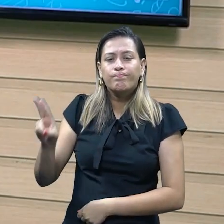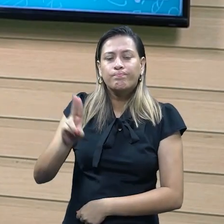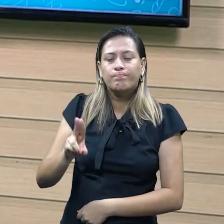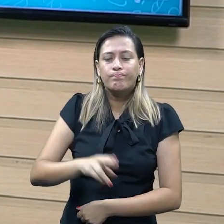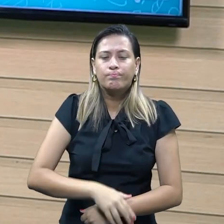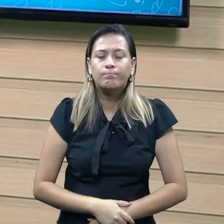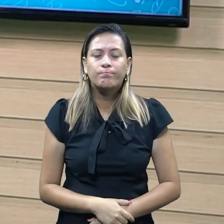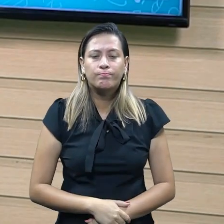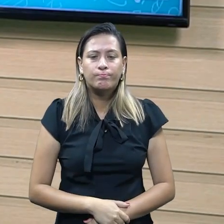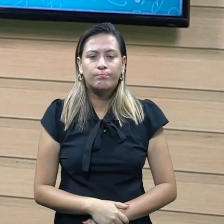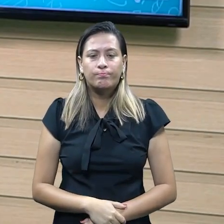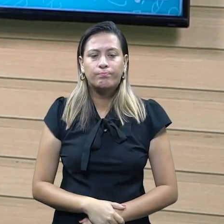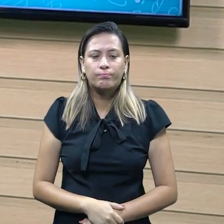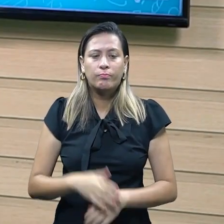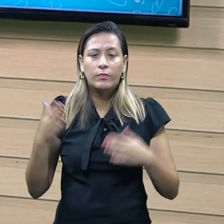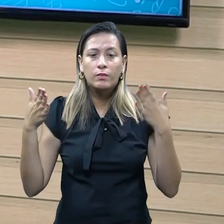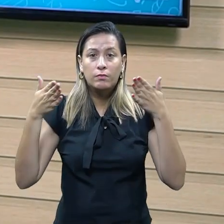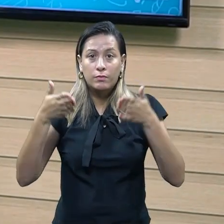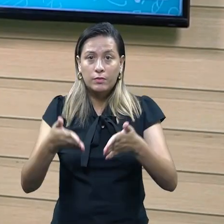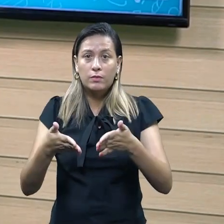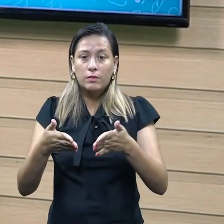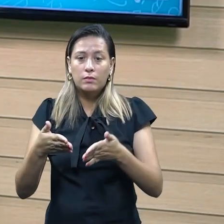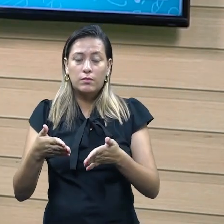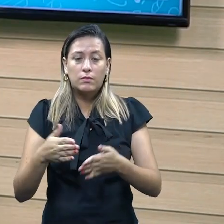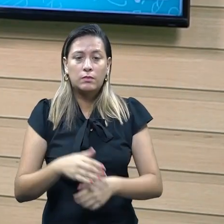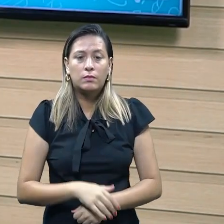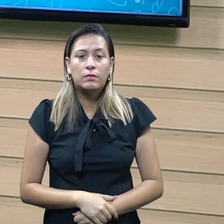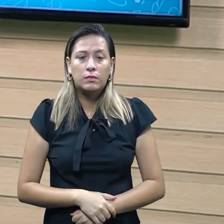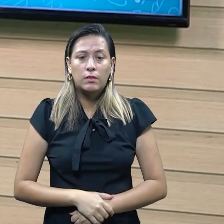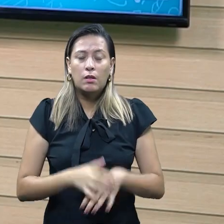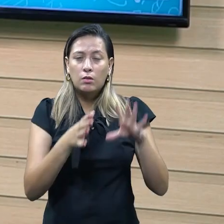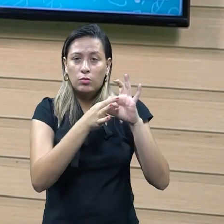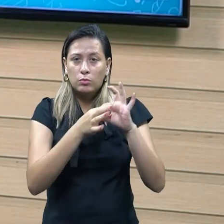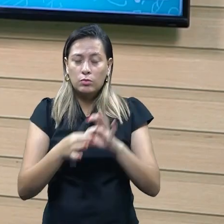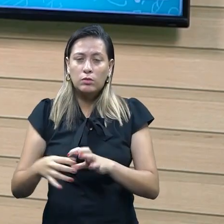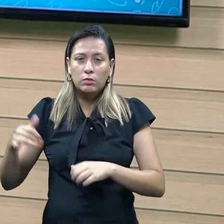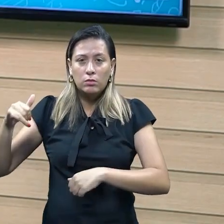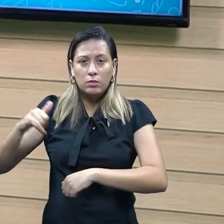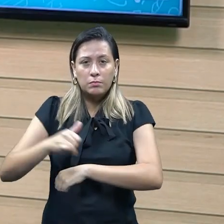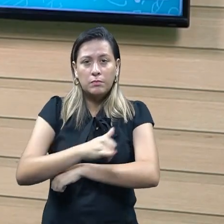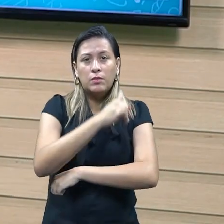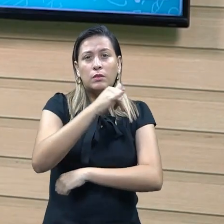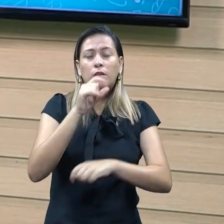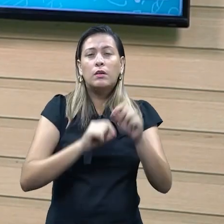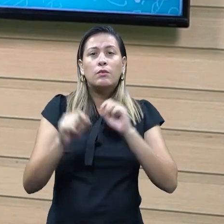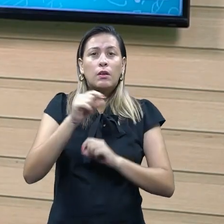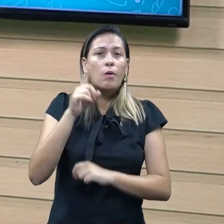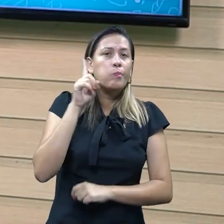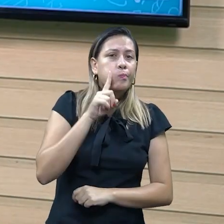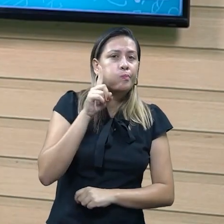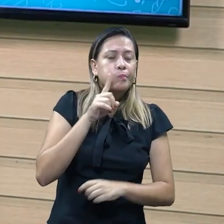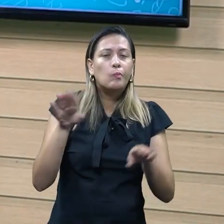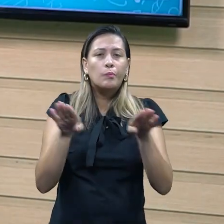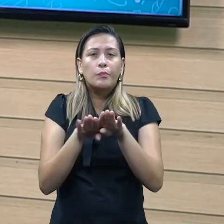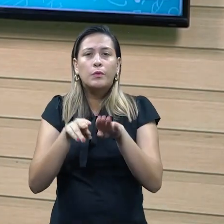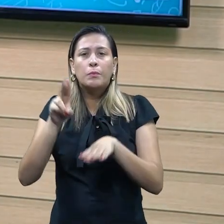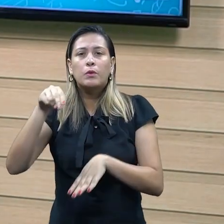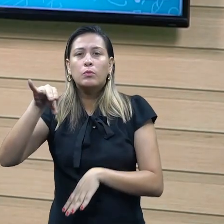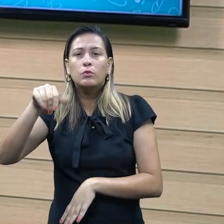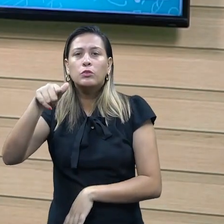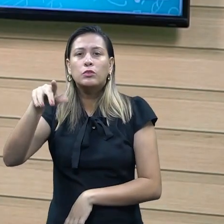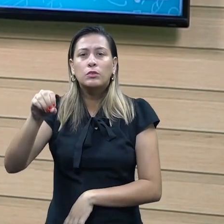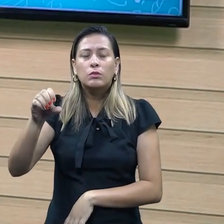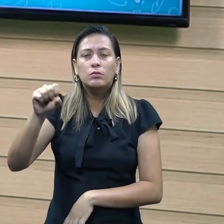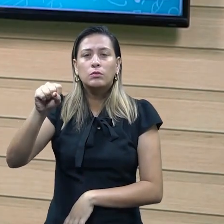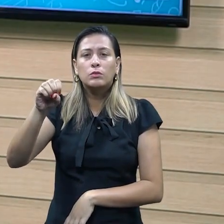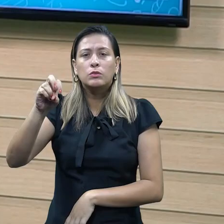aplicação bem direta, voltada para a corrida aeroespacial entre os Estados Unidos e a União Soviética. Só que